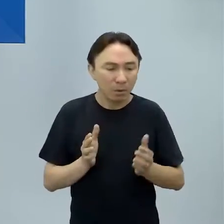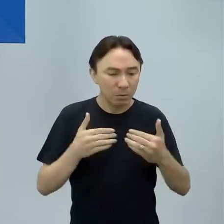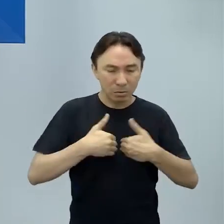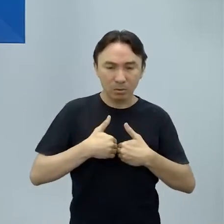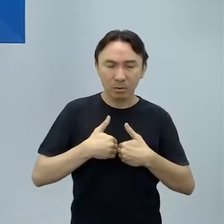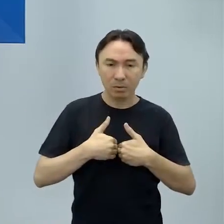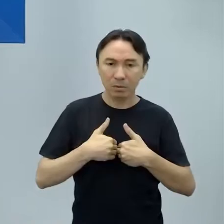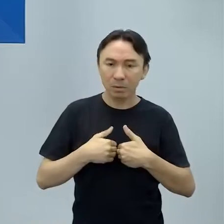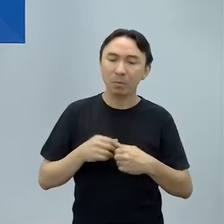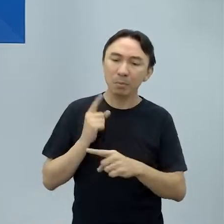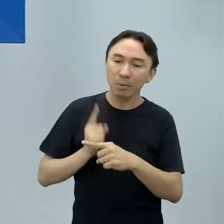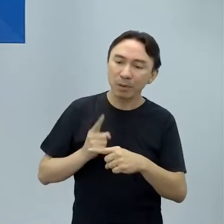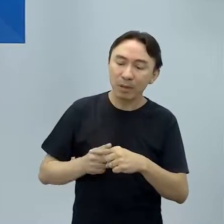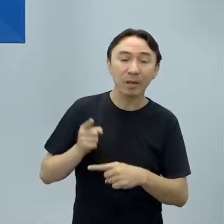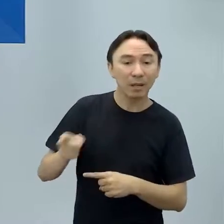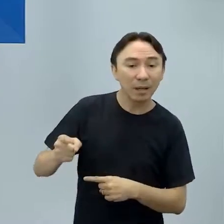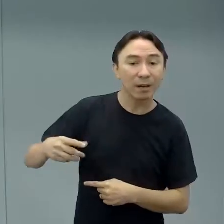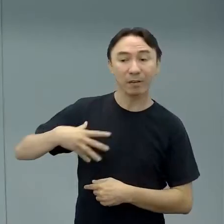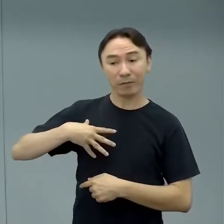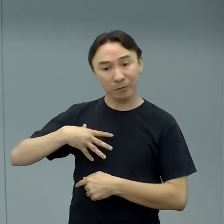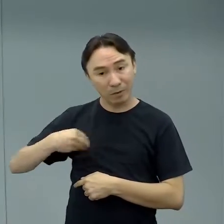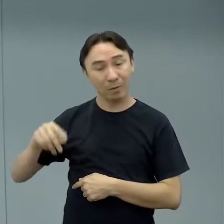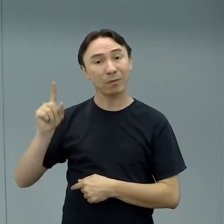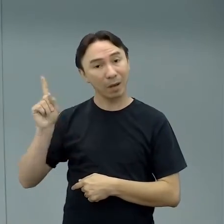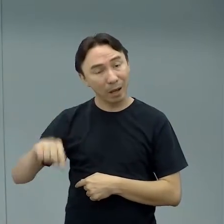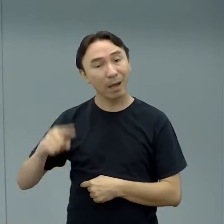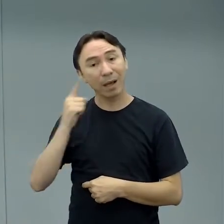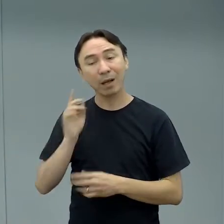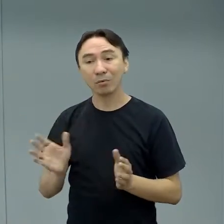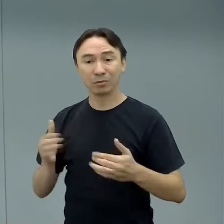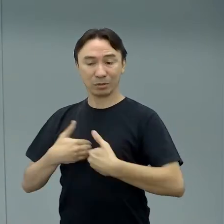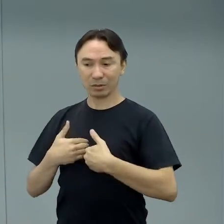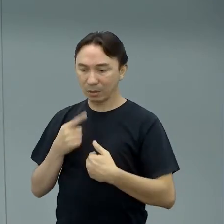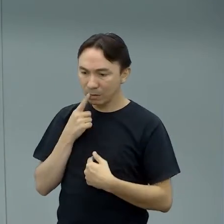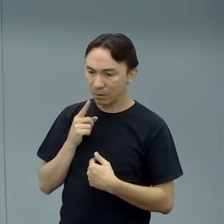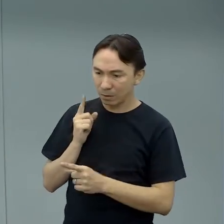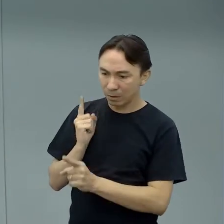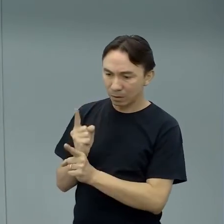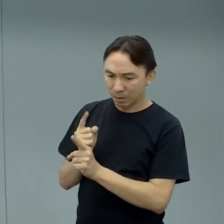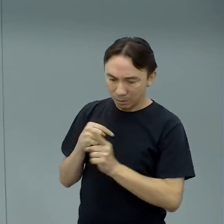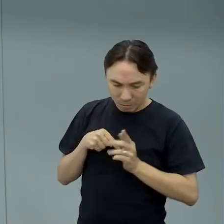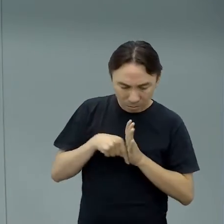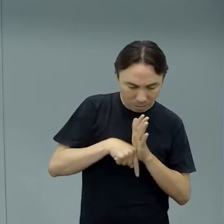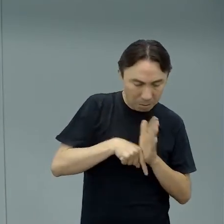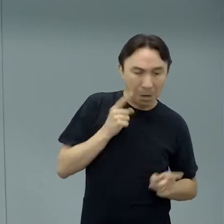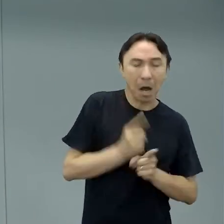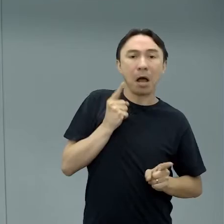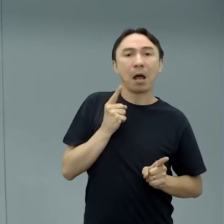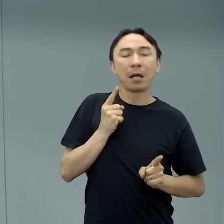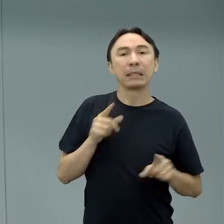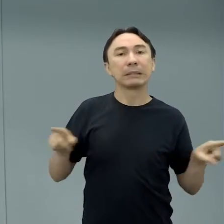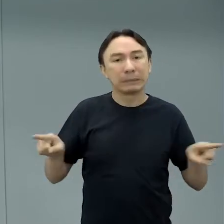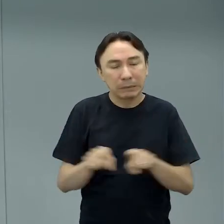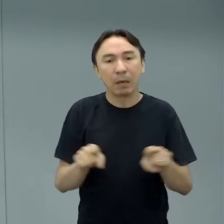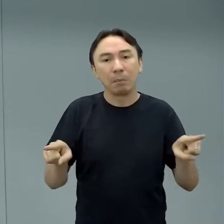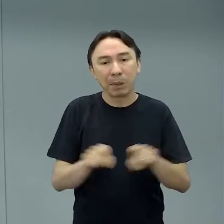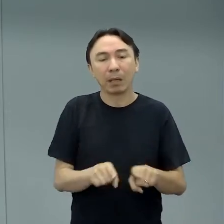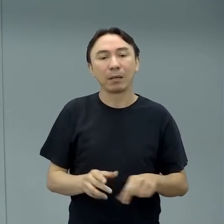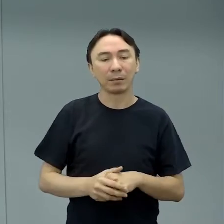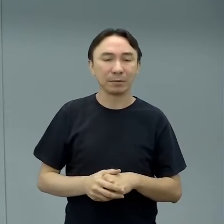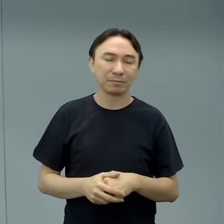investigar o dos filhos e descobrem que são. Entendi. Então, olha como é importante, assim, nós termos